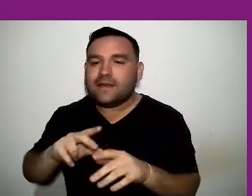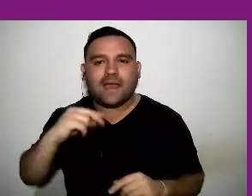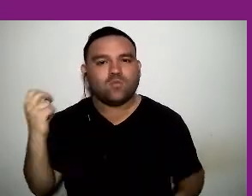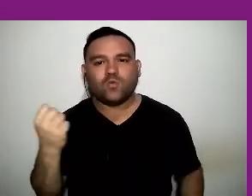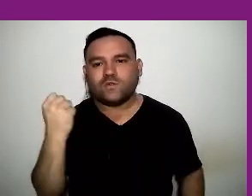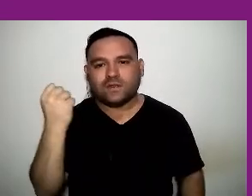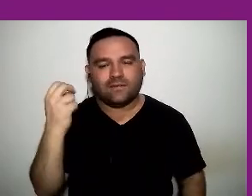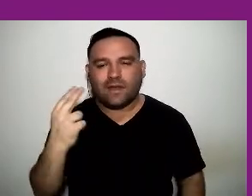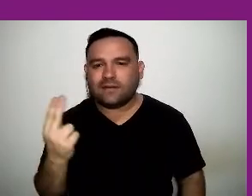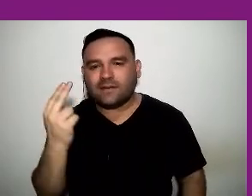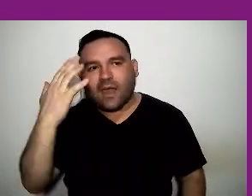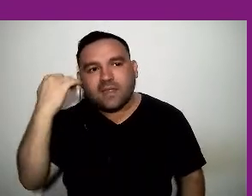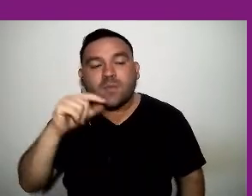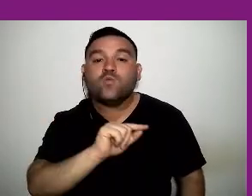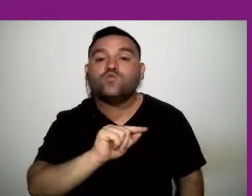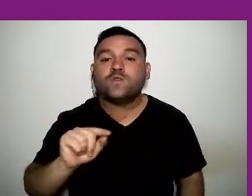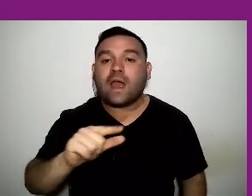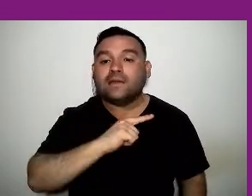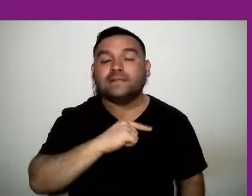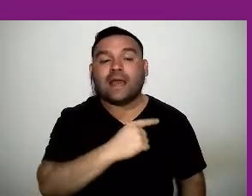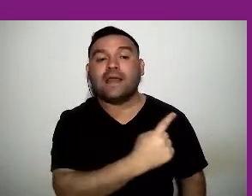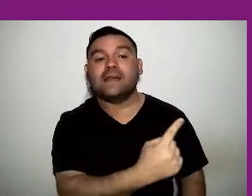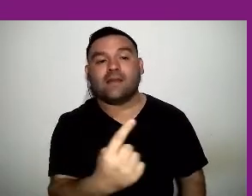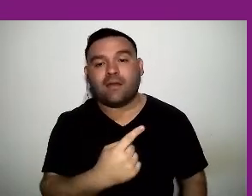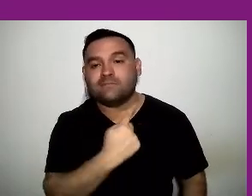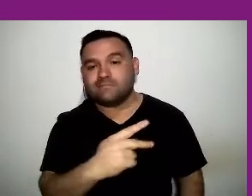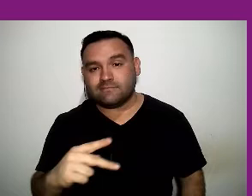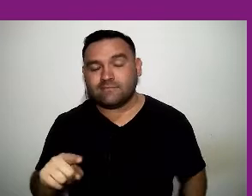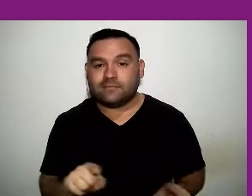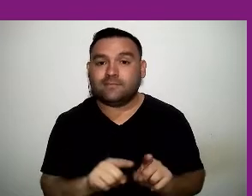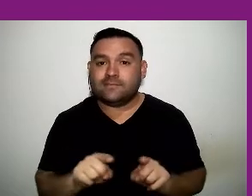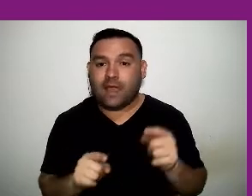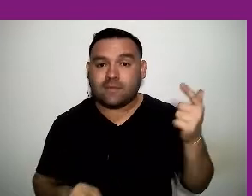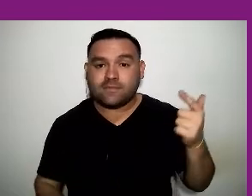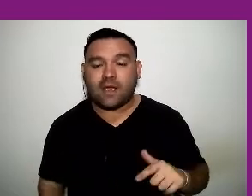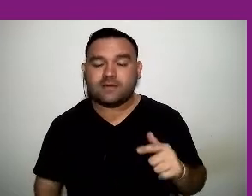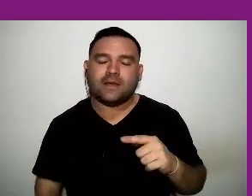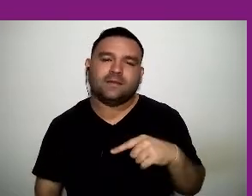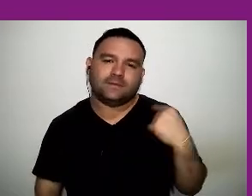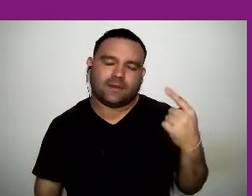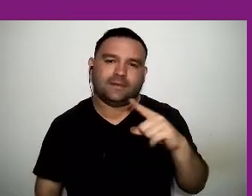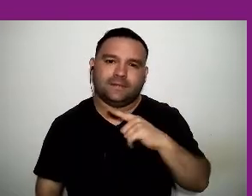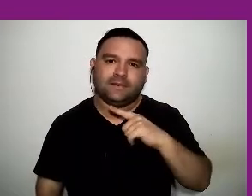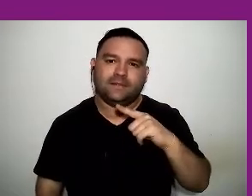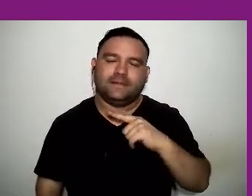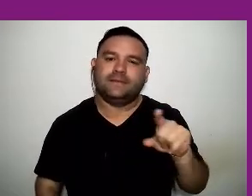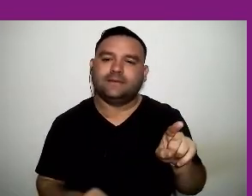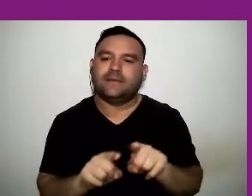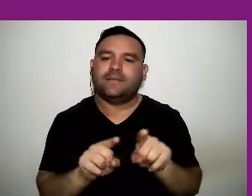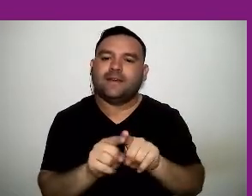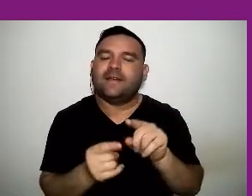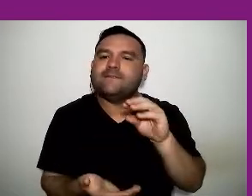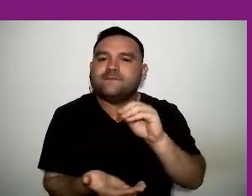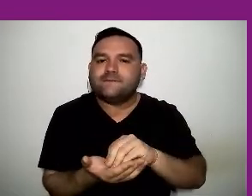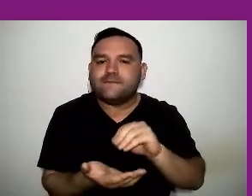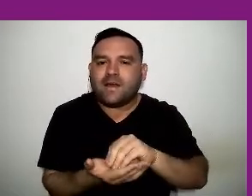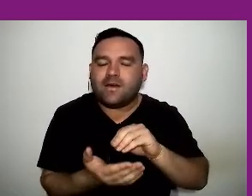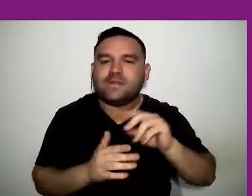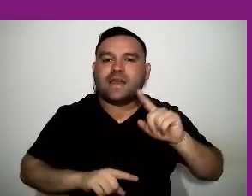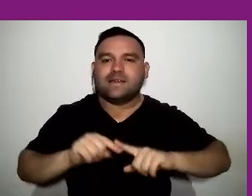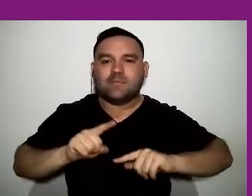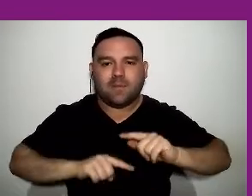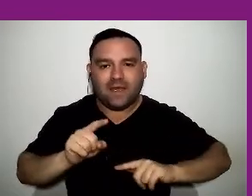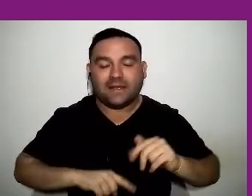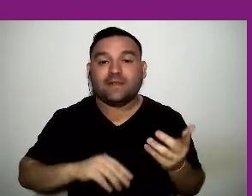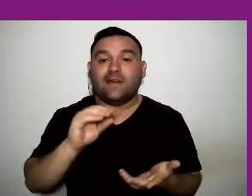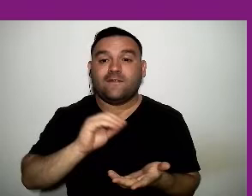impossível entender o que estava acontecendo com cada um deles. Além disso, nós tínhamos uma falta de equipamentos,